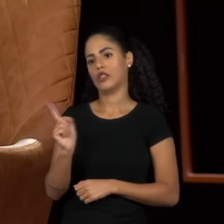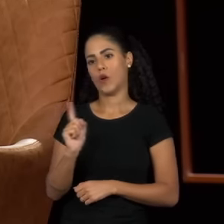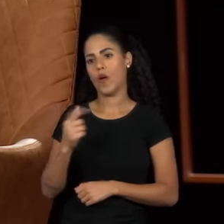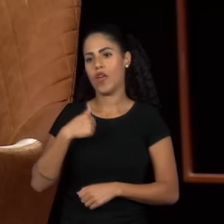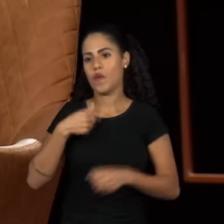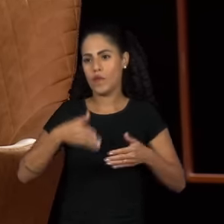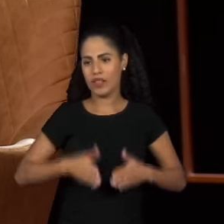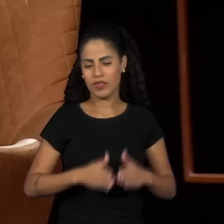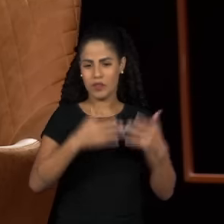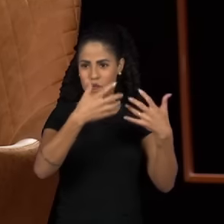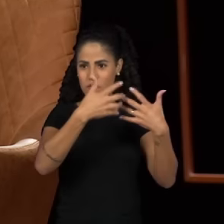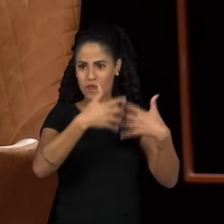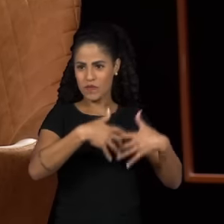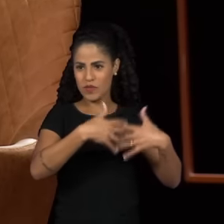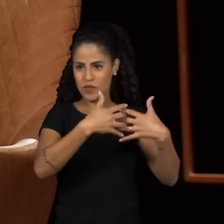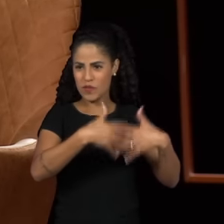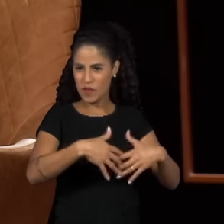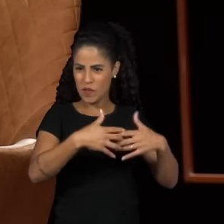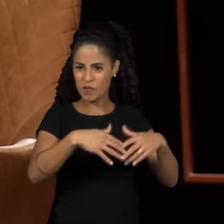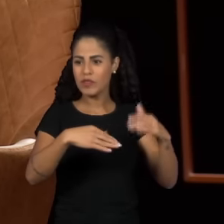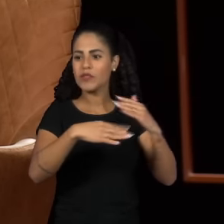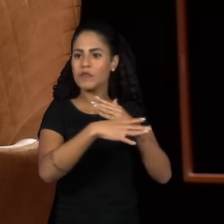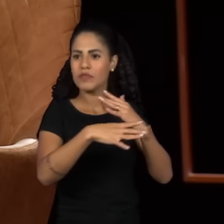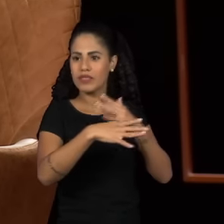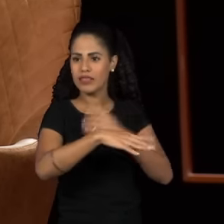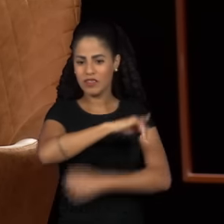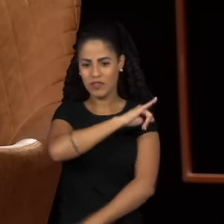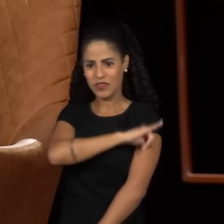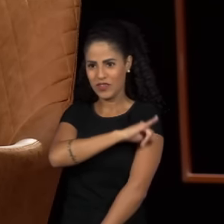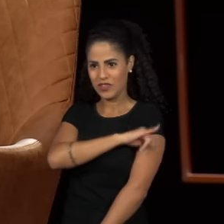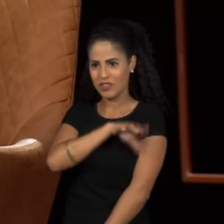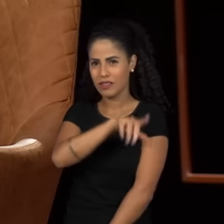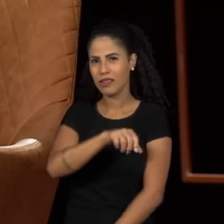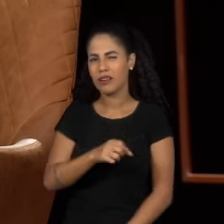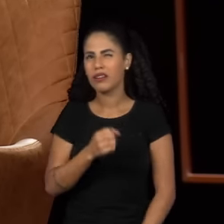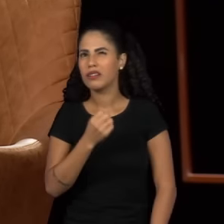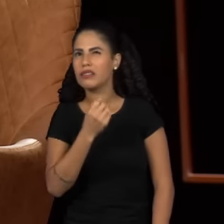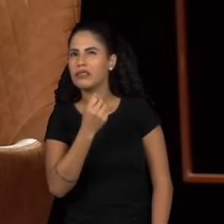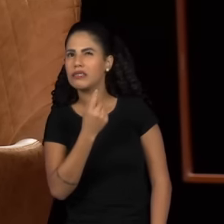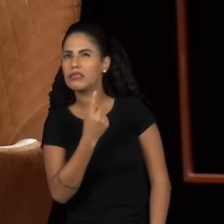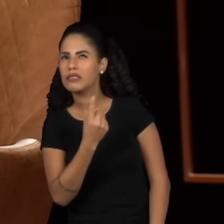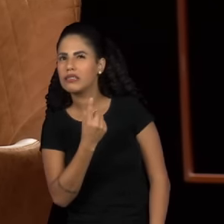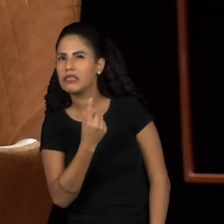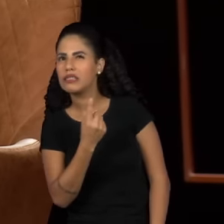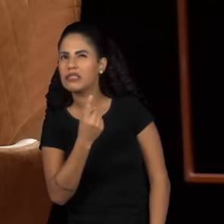Petrópolis, que é uma cidade, eu acho que na minha época eu devia ter